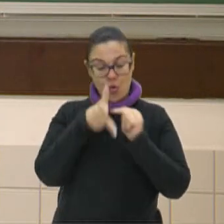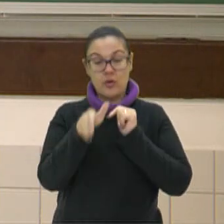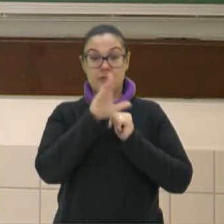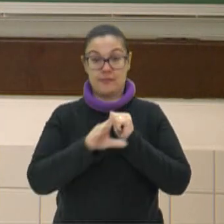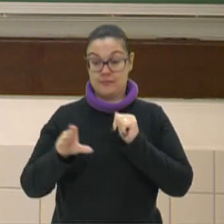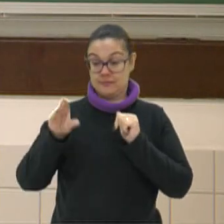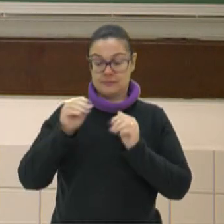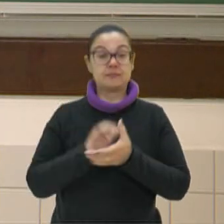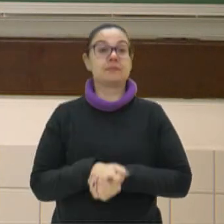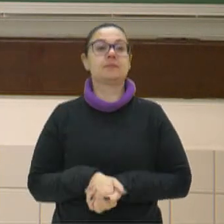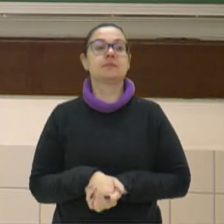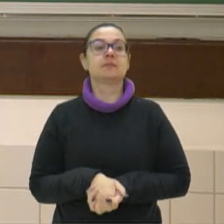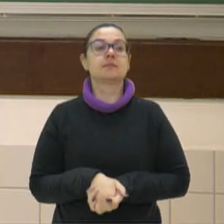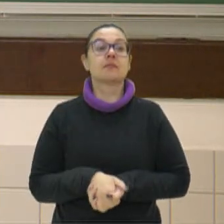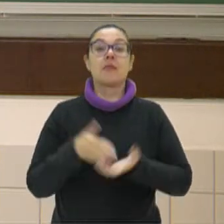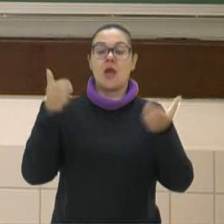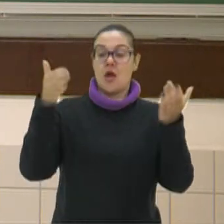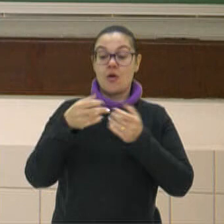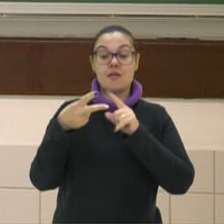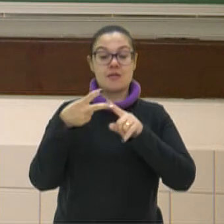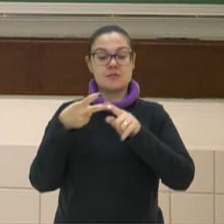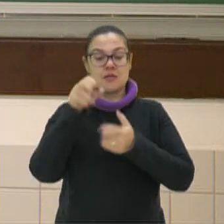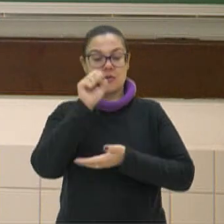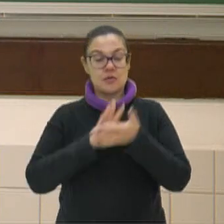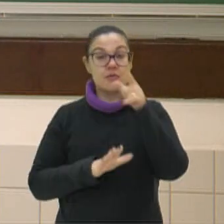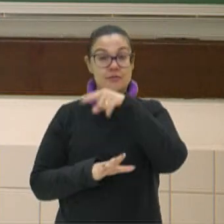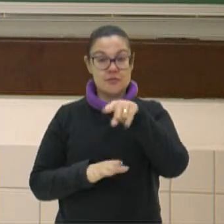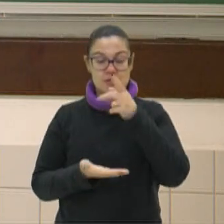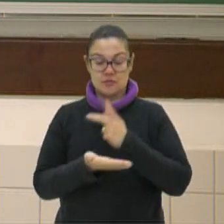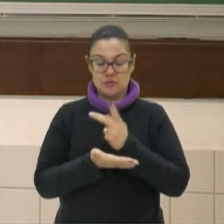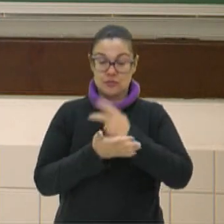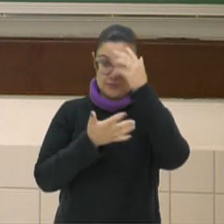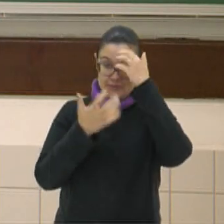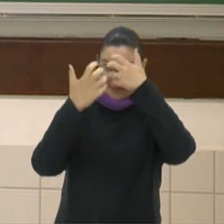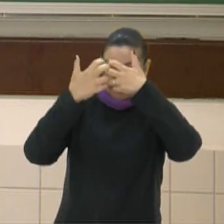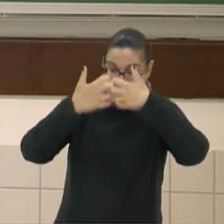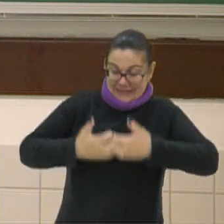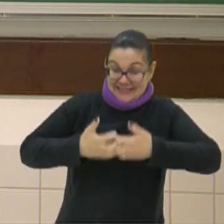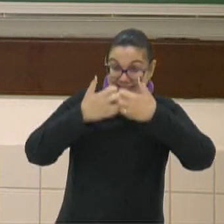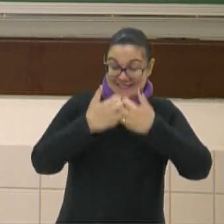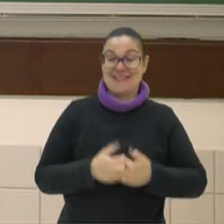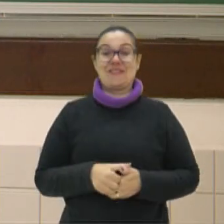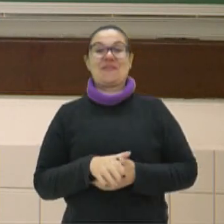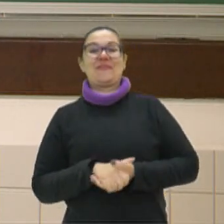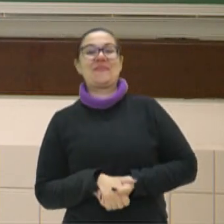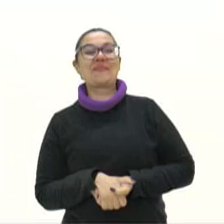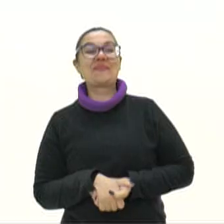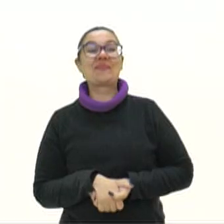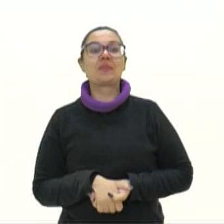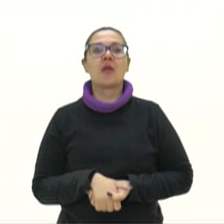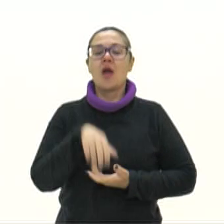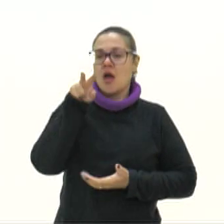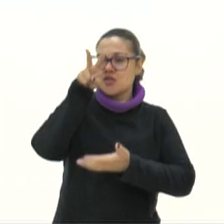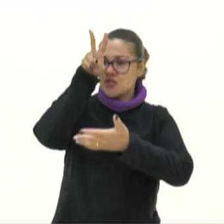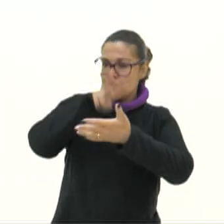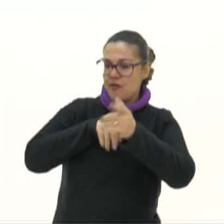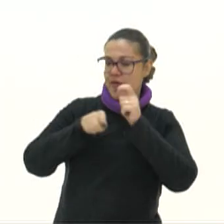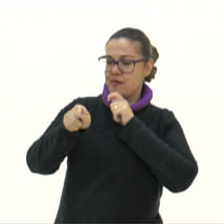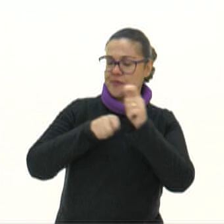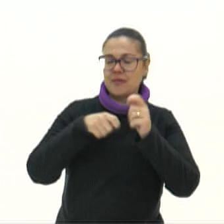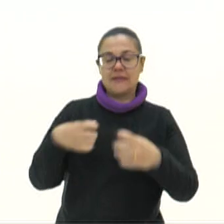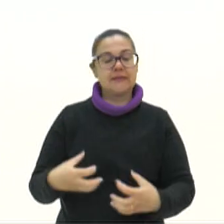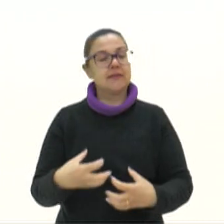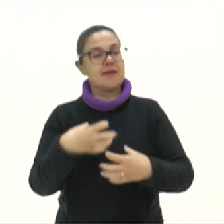fala do outro. Pessoal, temos mais uma atividade para vocês continuarem colocando a cabeça para funcionar. Ao lermos a entrevista,